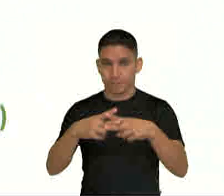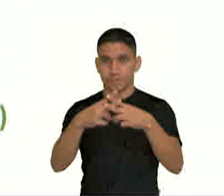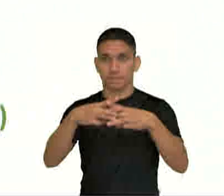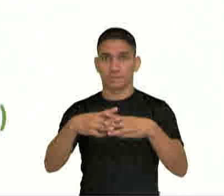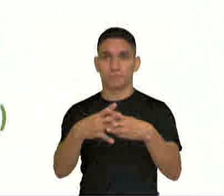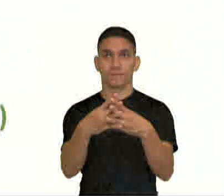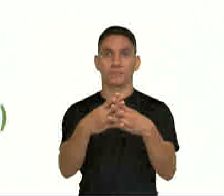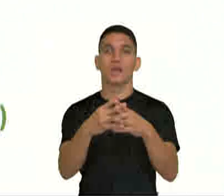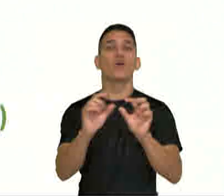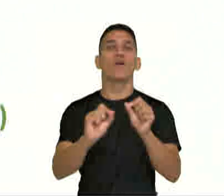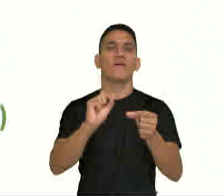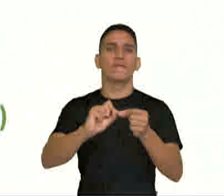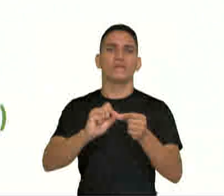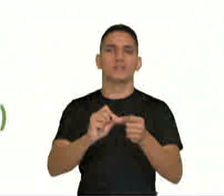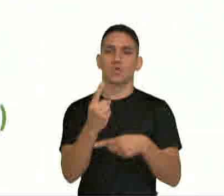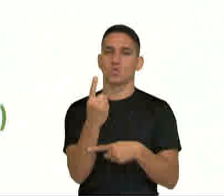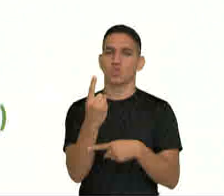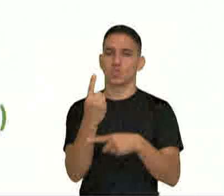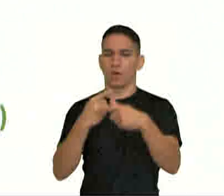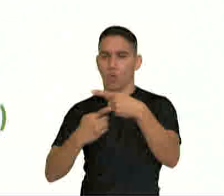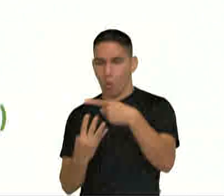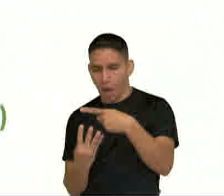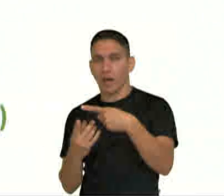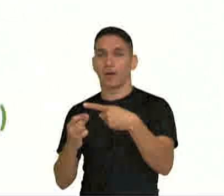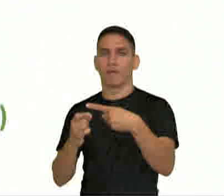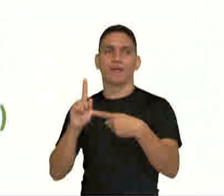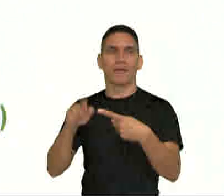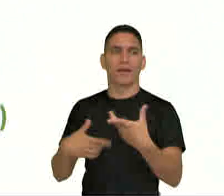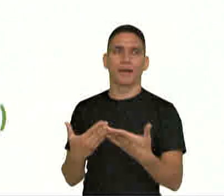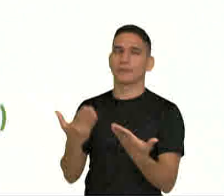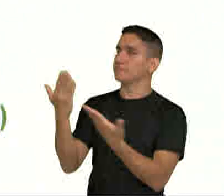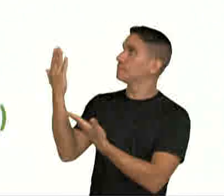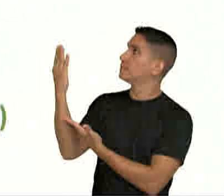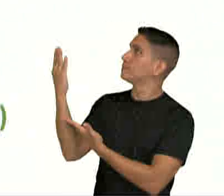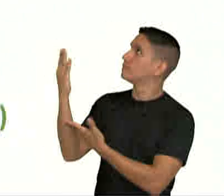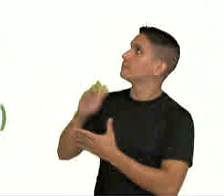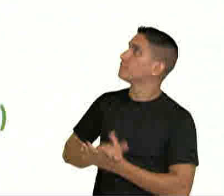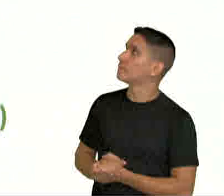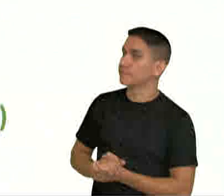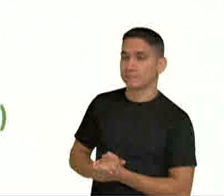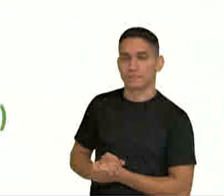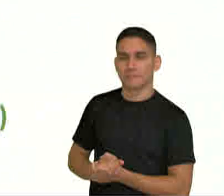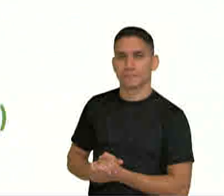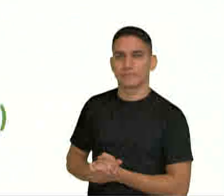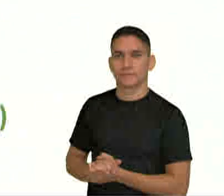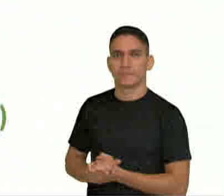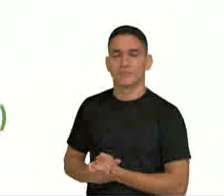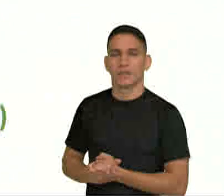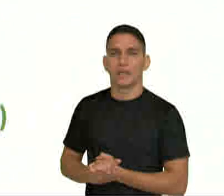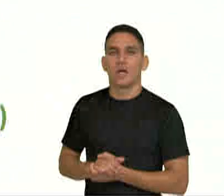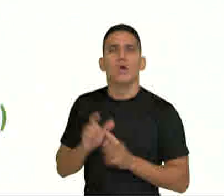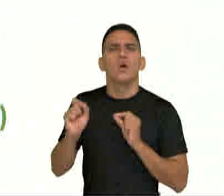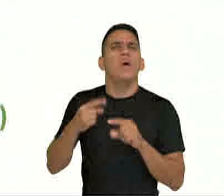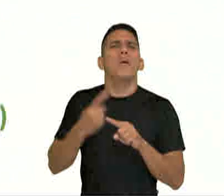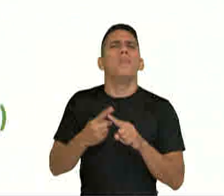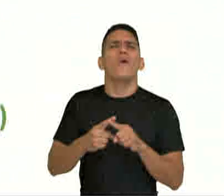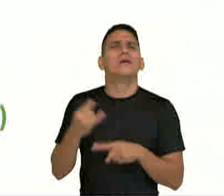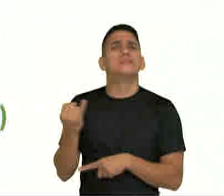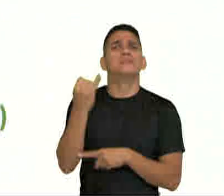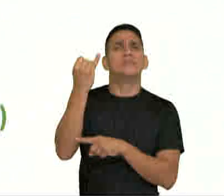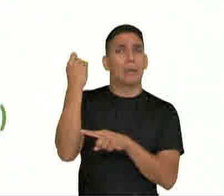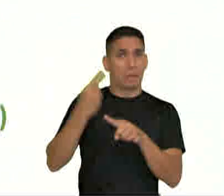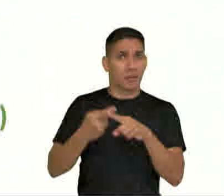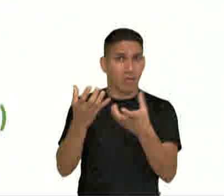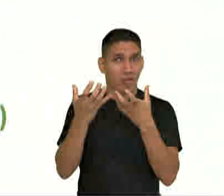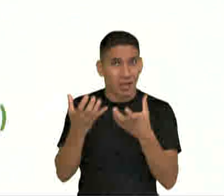ali, ó, 1/4 de ser azinho, azinho, 1/2 de ser bezinho, bezinho. Por que isso é importante? Porque eu